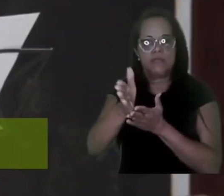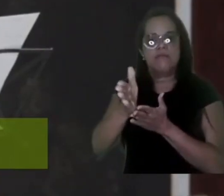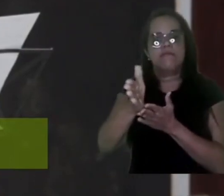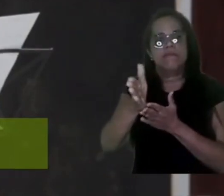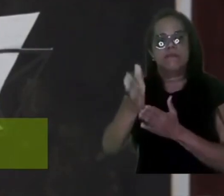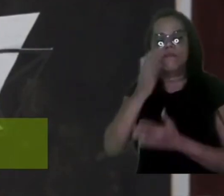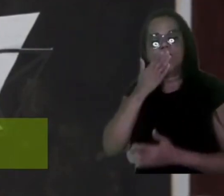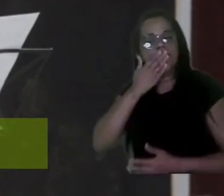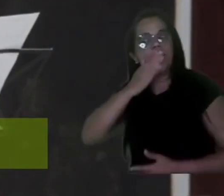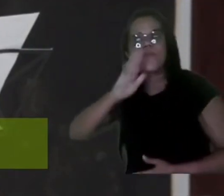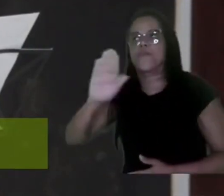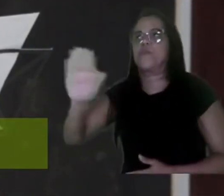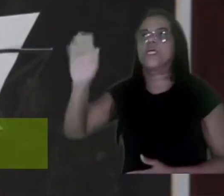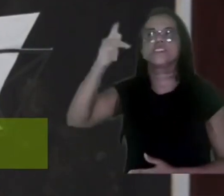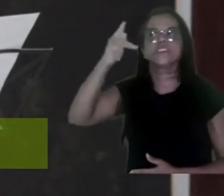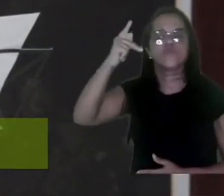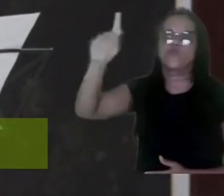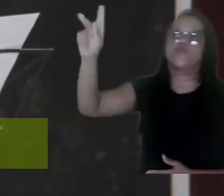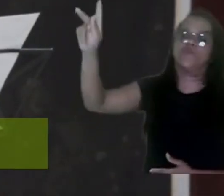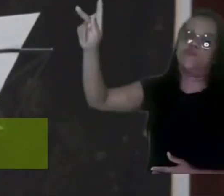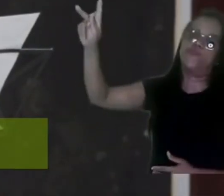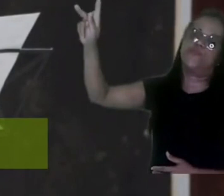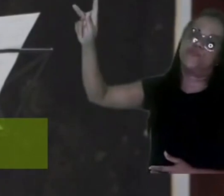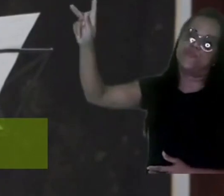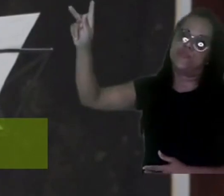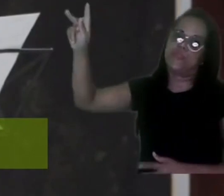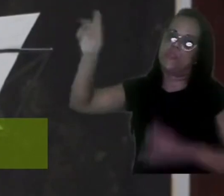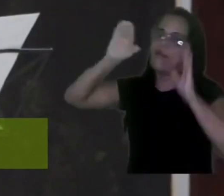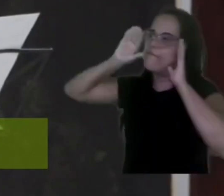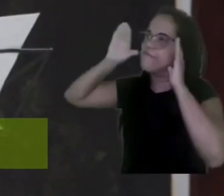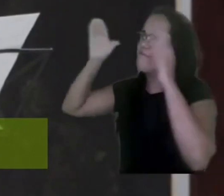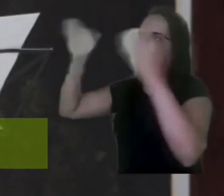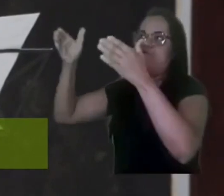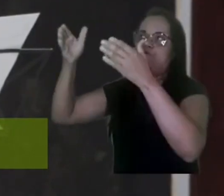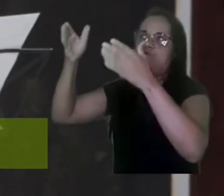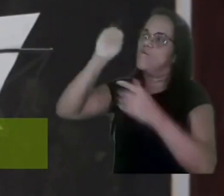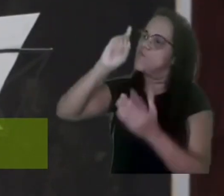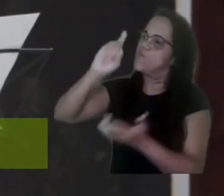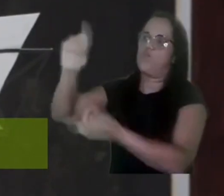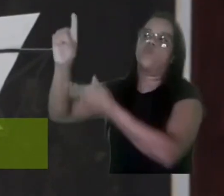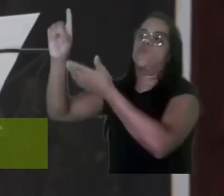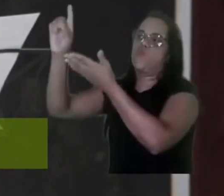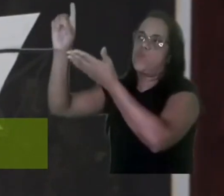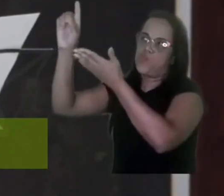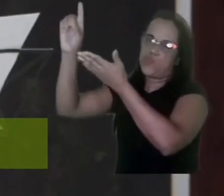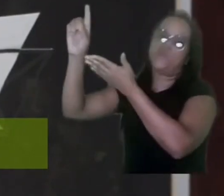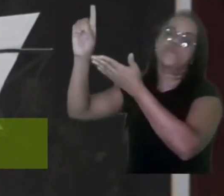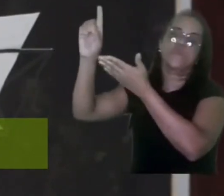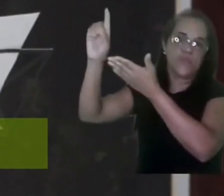firme nas promessas do Senhor. Eu continuo olhando para